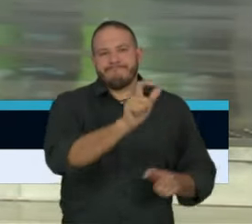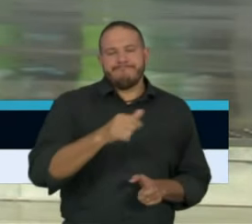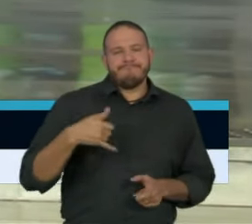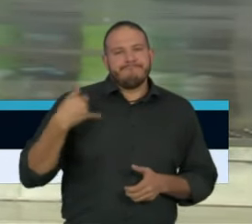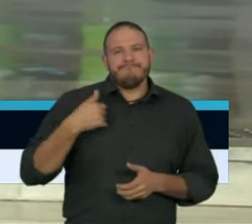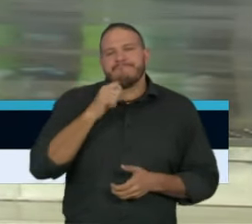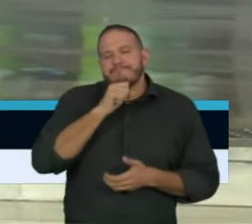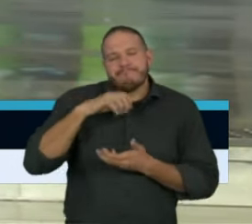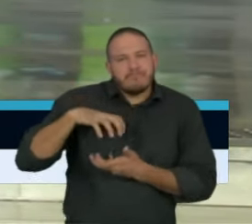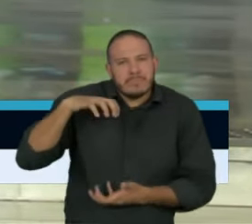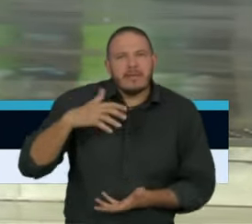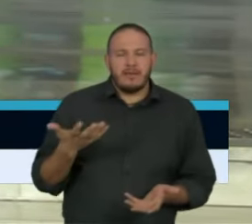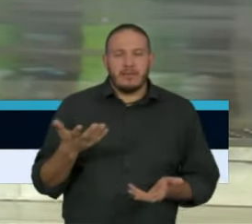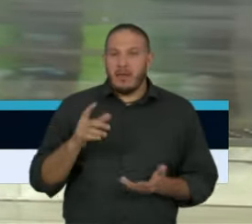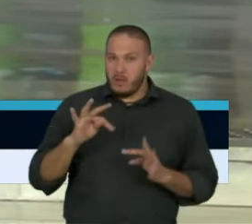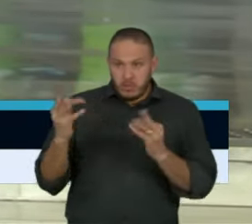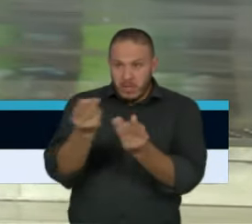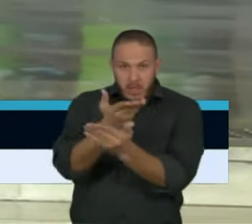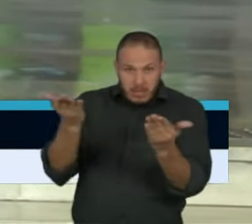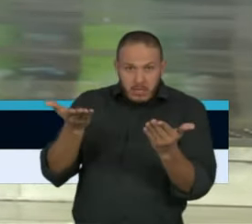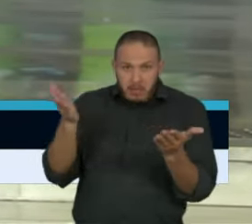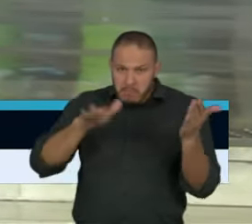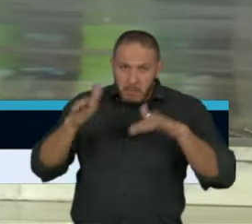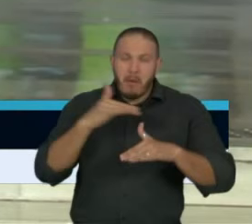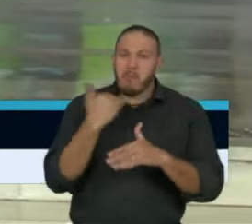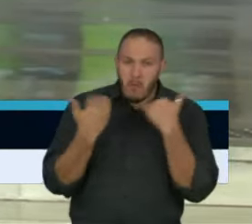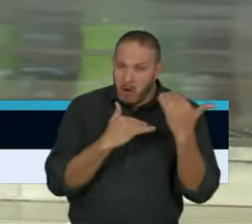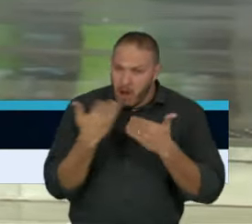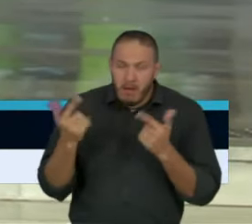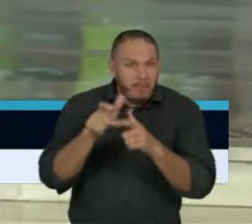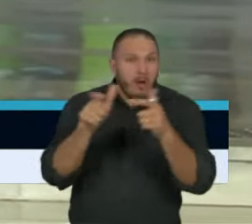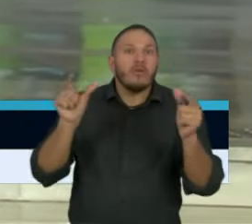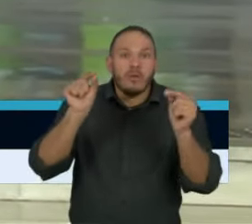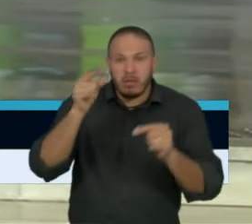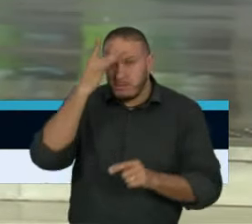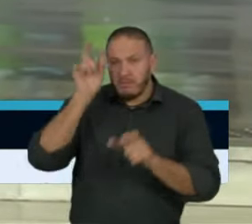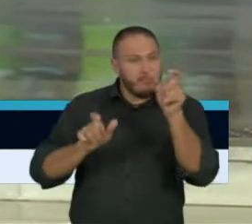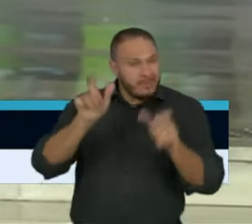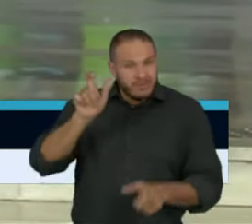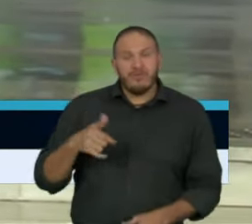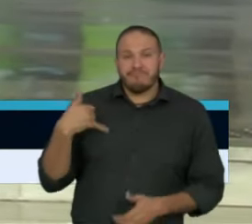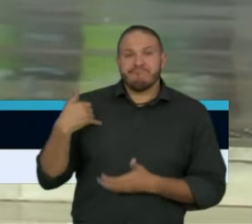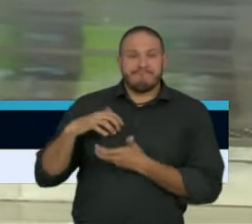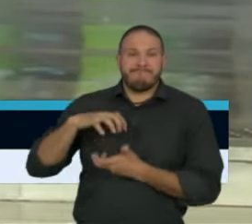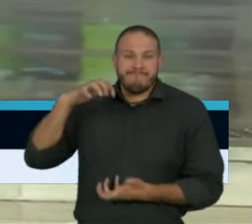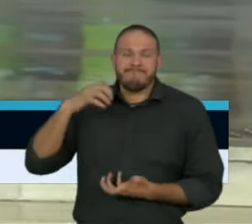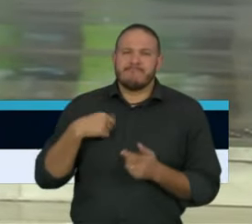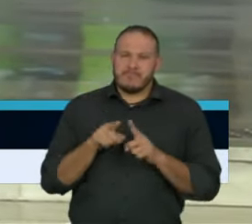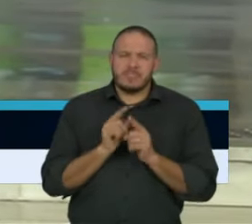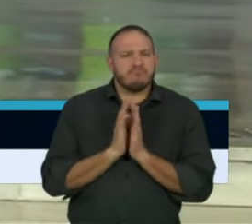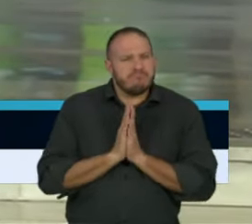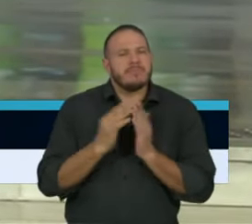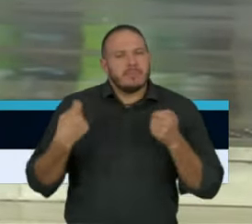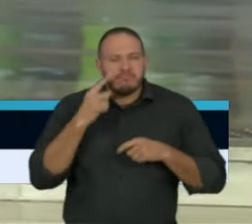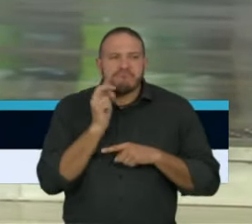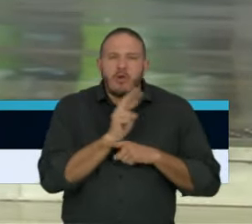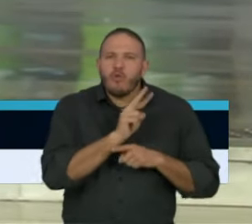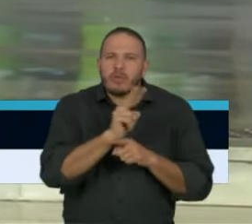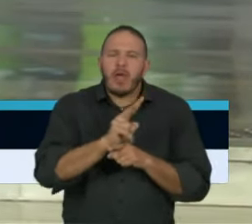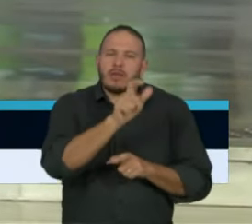nós temos aqui, a grande maioria são de pessoas idosas. Então nós temos que ser muito cuidadosos com os idosos